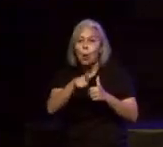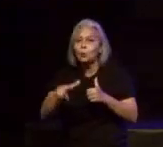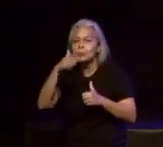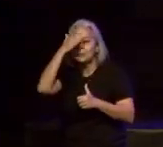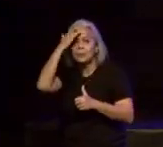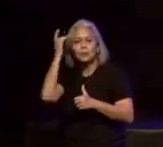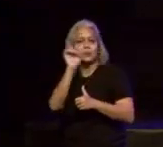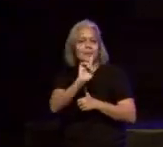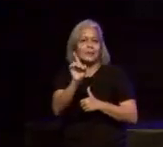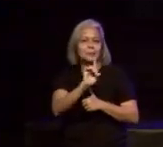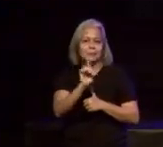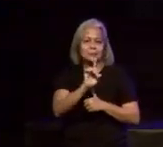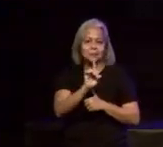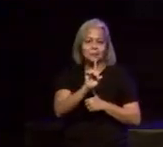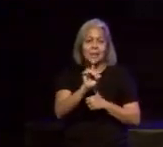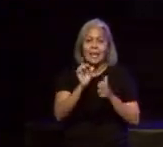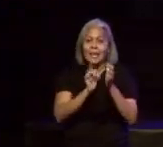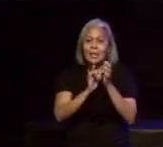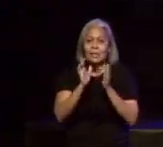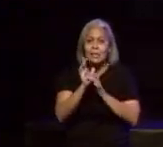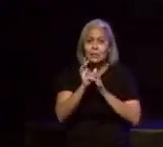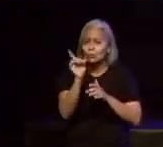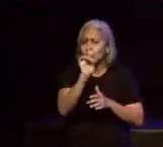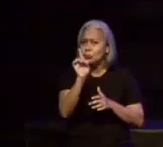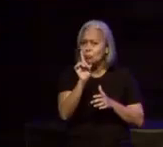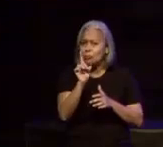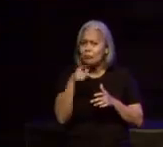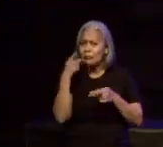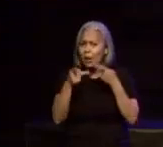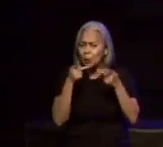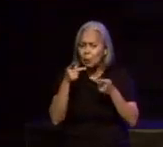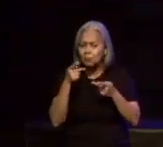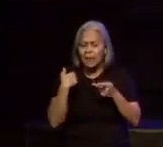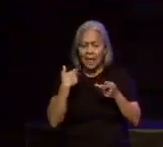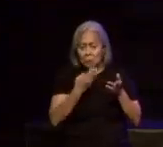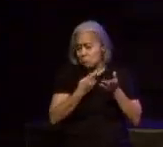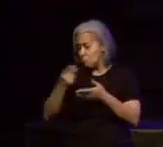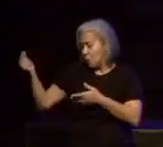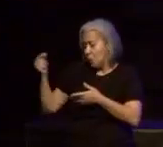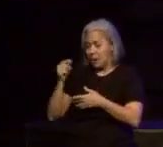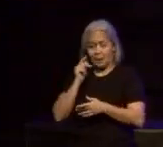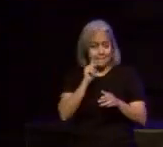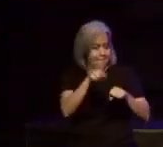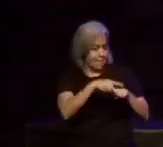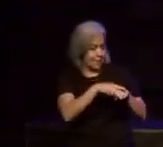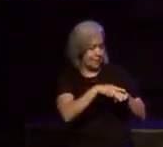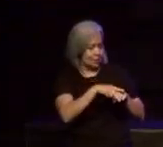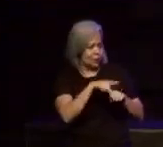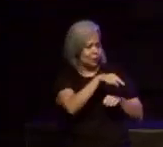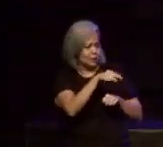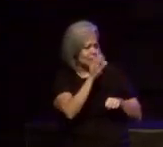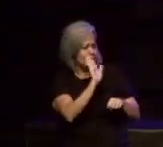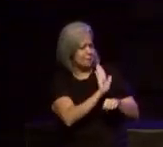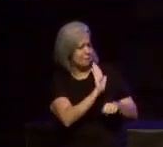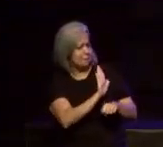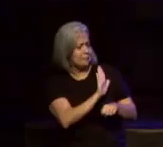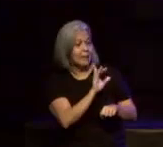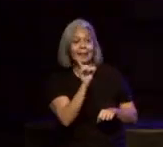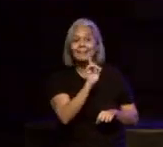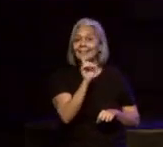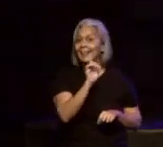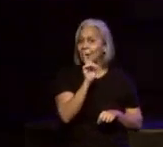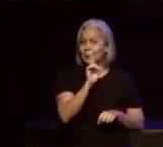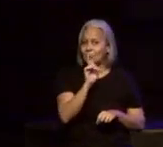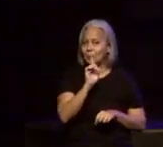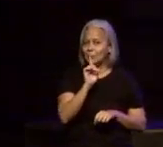pessoa. Jesus não falou, olha, eu vou embora, Pedro, você fica no meu lugar. Não. Algumas pessoas acham que isso aconteceu,